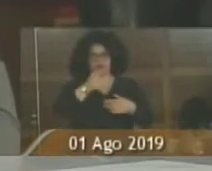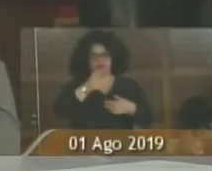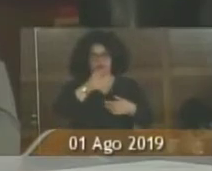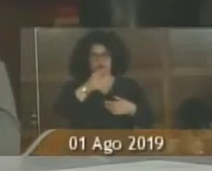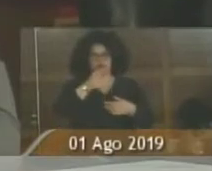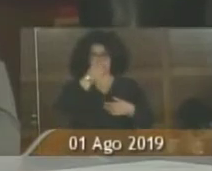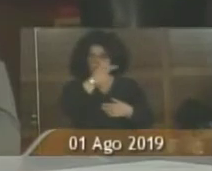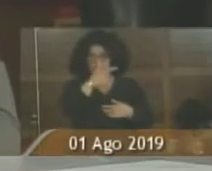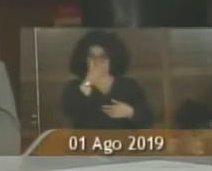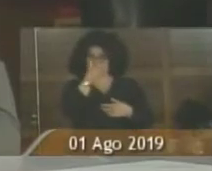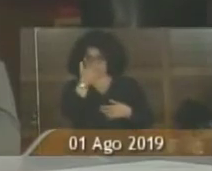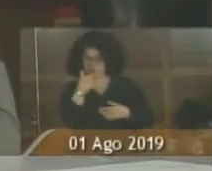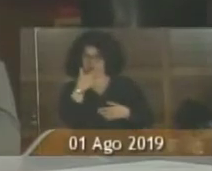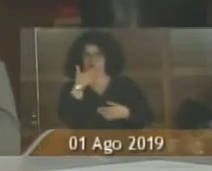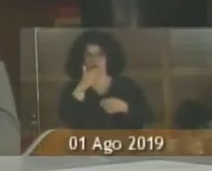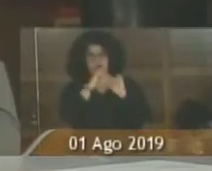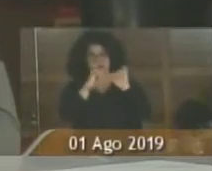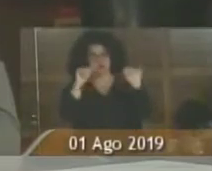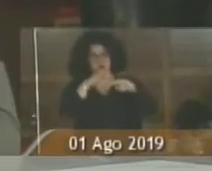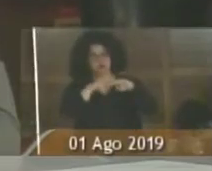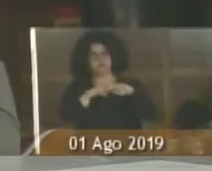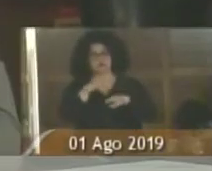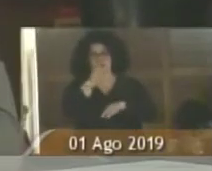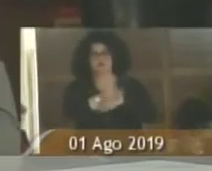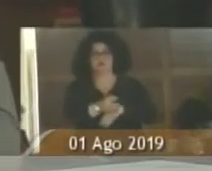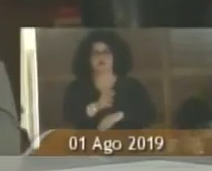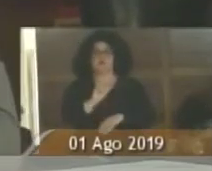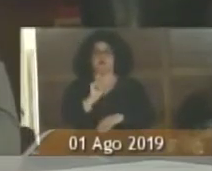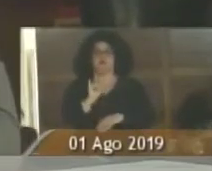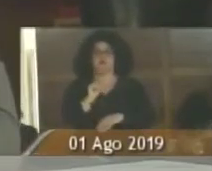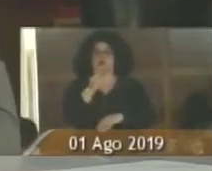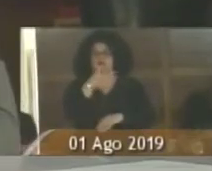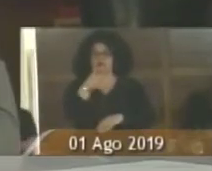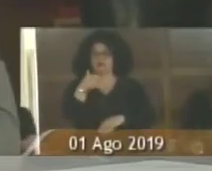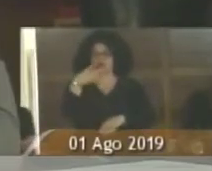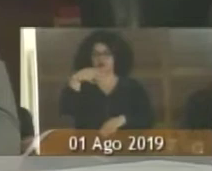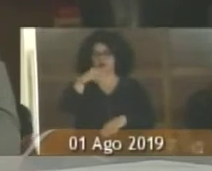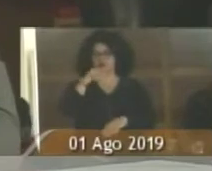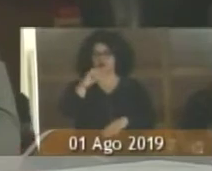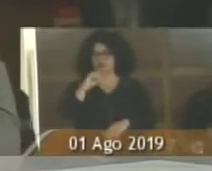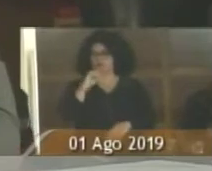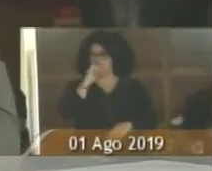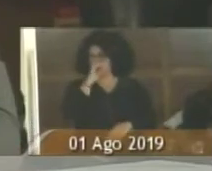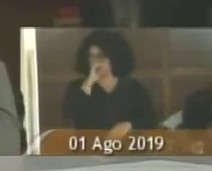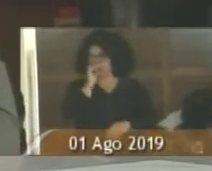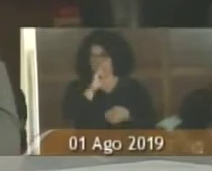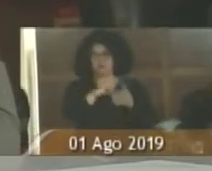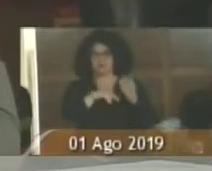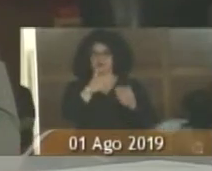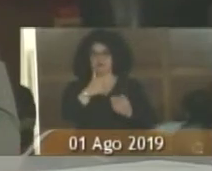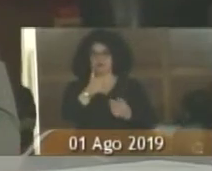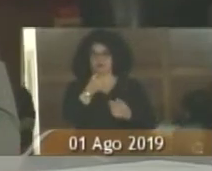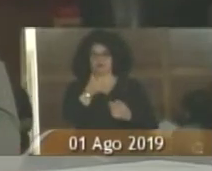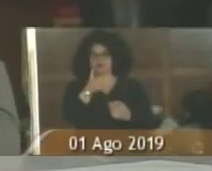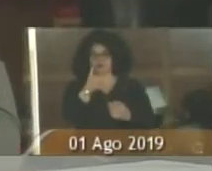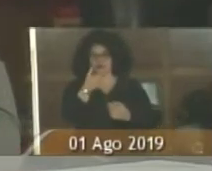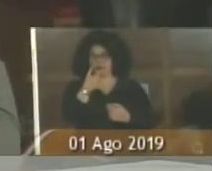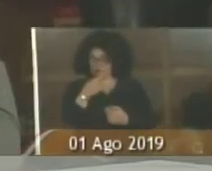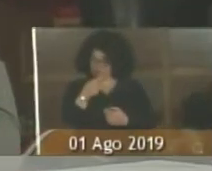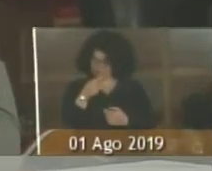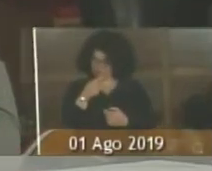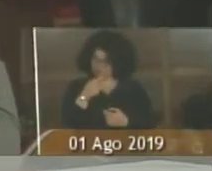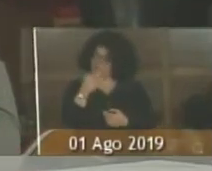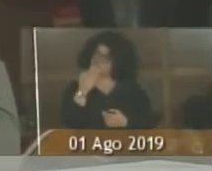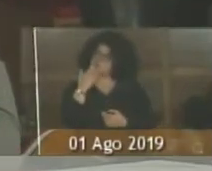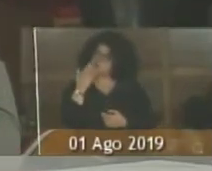Requerimento 262, solicitando a mesa seja justificada sua ausência na sessão ordinária no dia 21 de maio. Indicação 2027, indicando ao prefeito a colocação de um